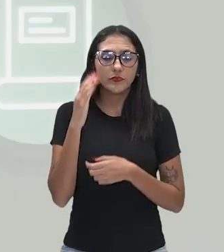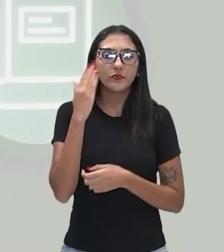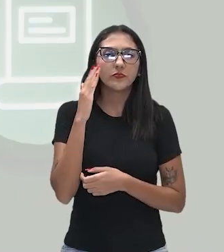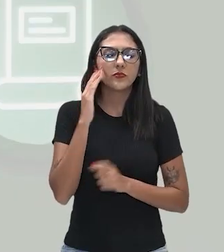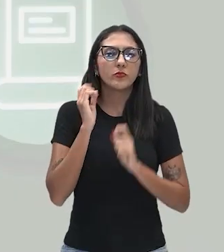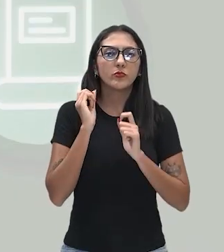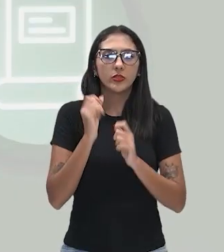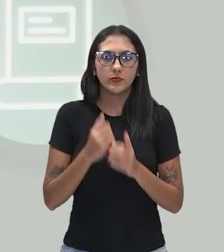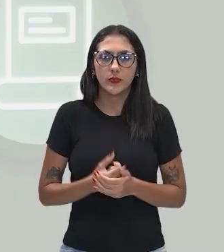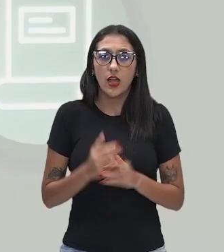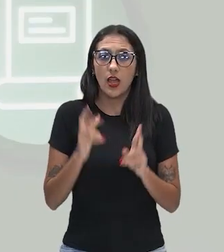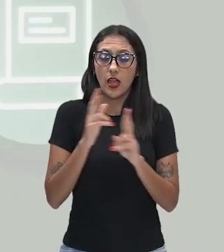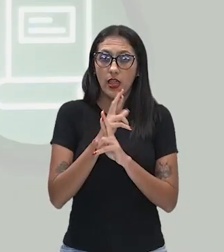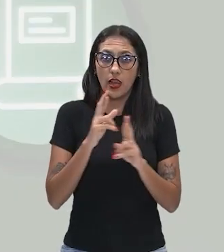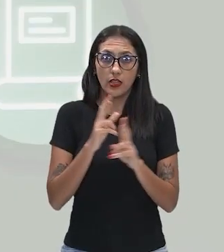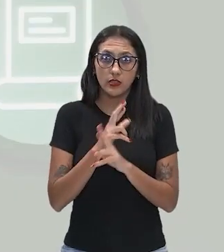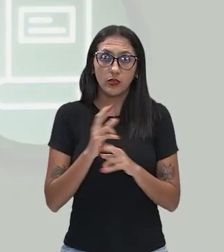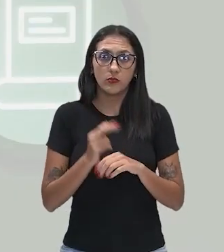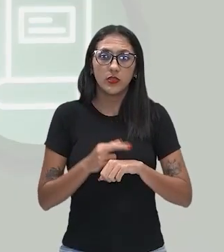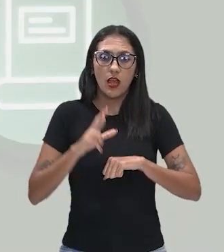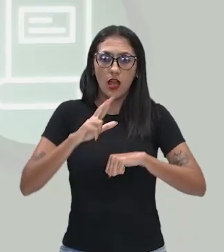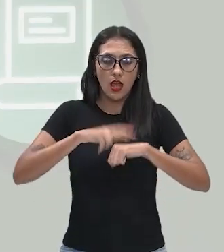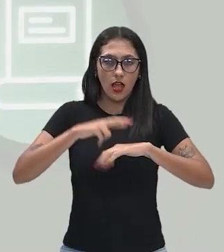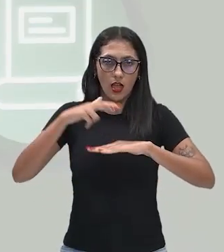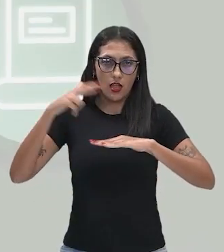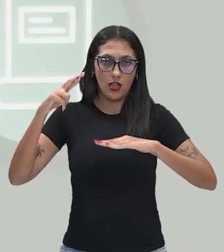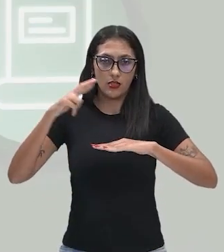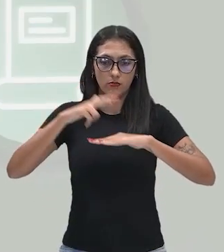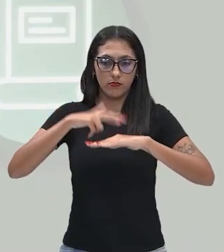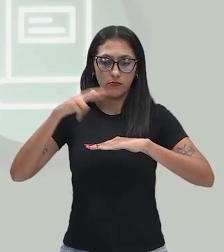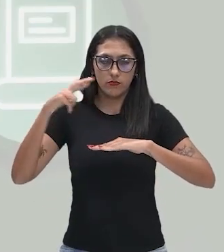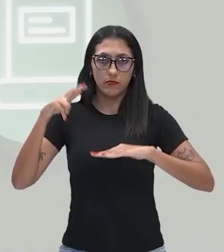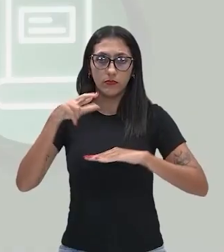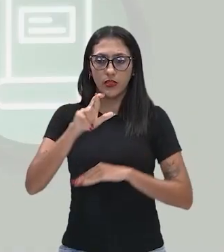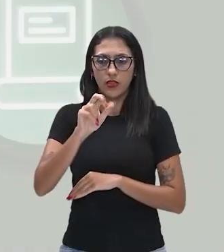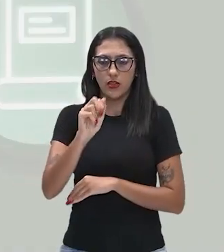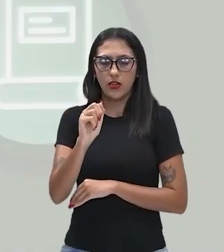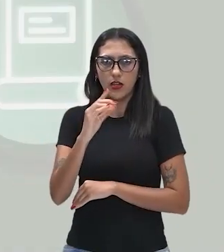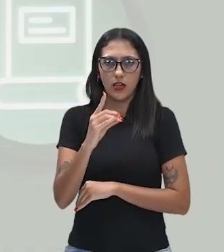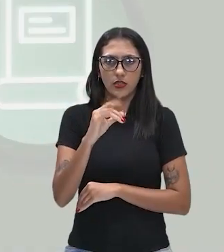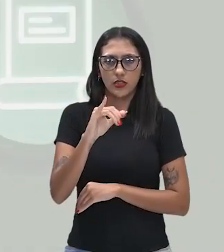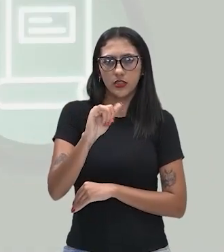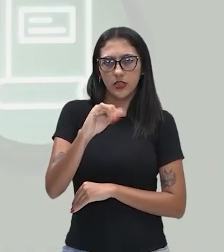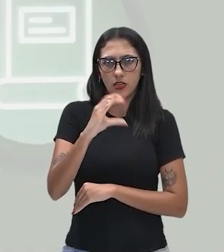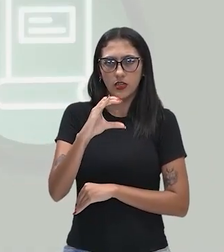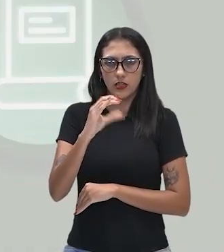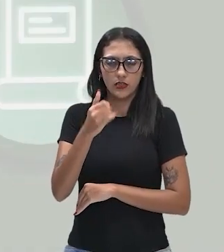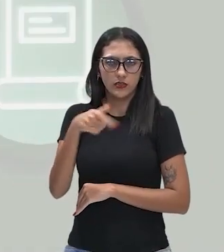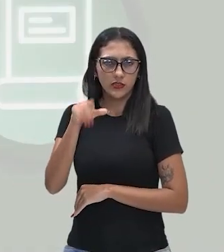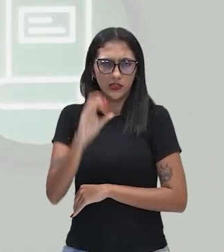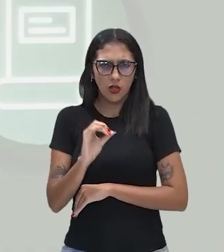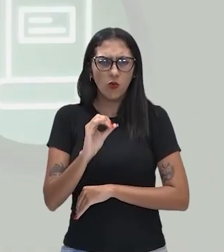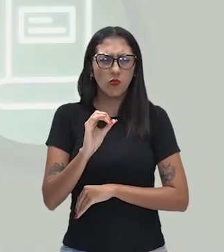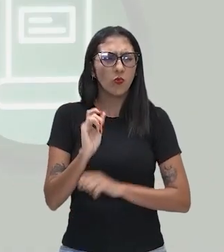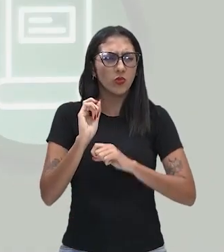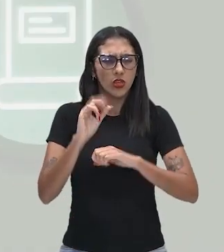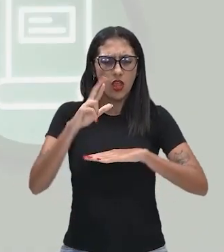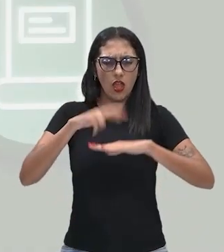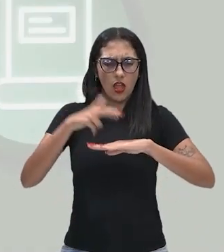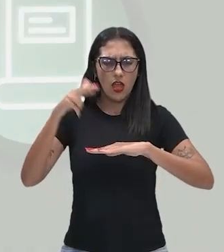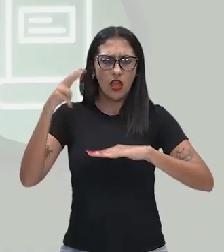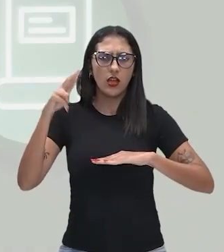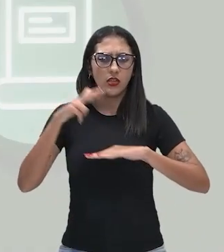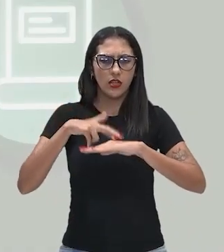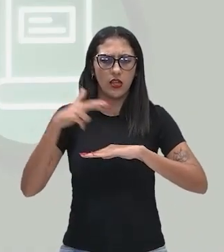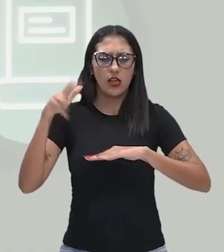interação da radiação com as partículas, com a matéria. Lembrem-se, radiação é luz,